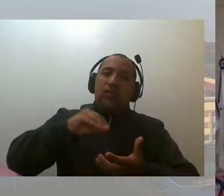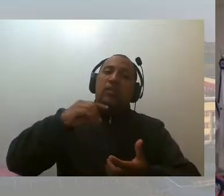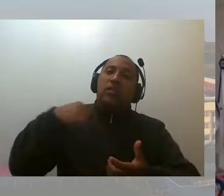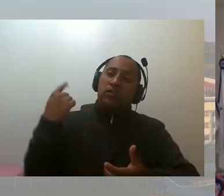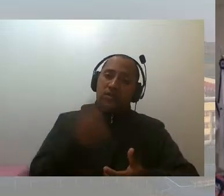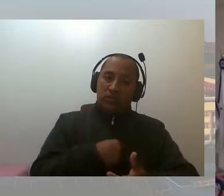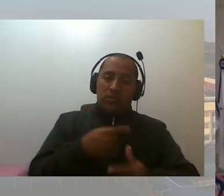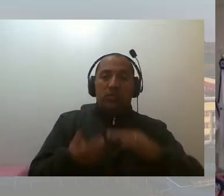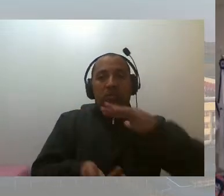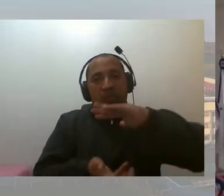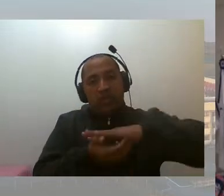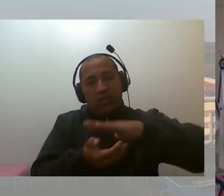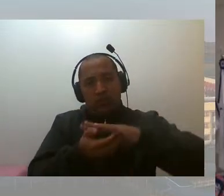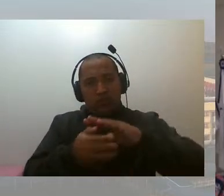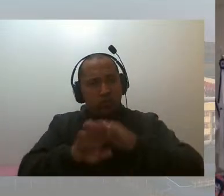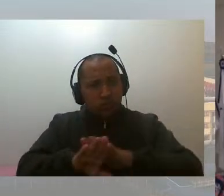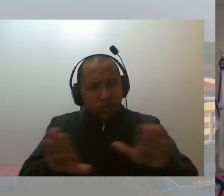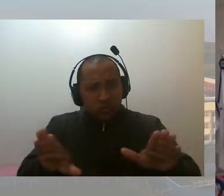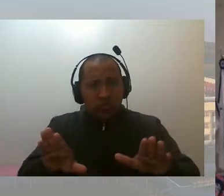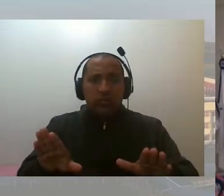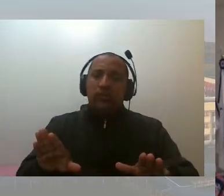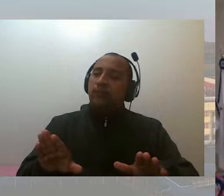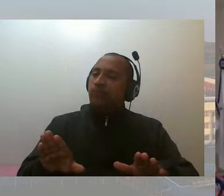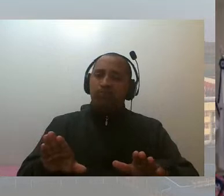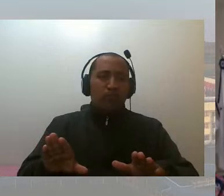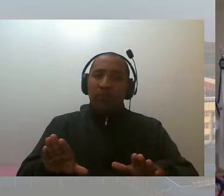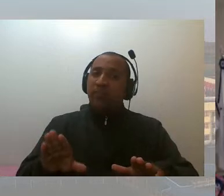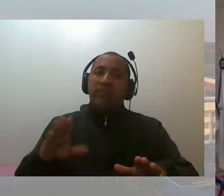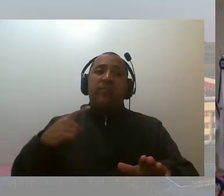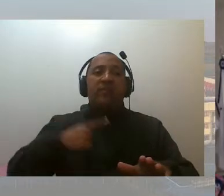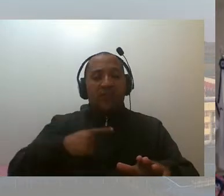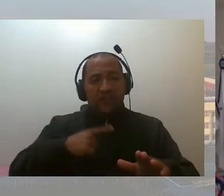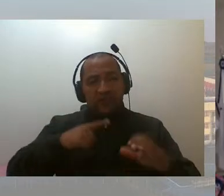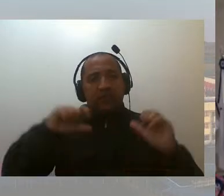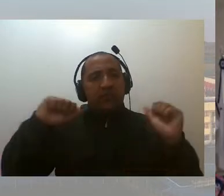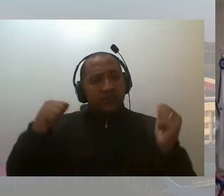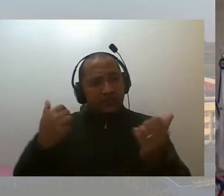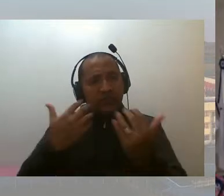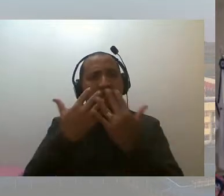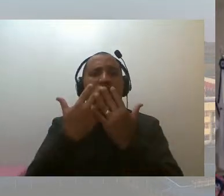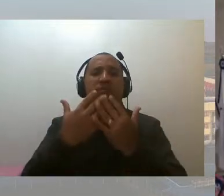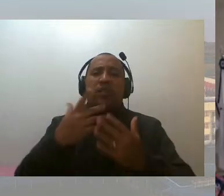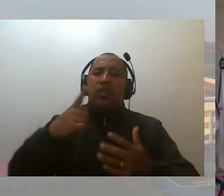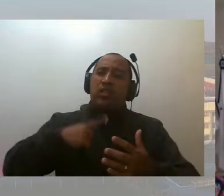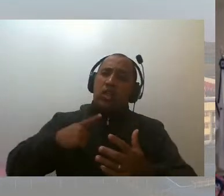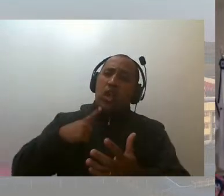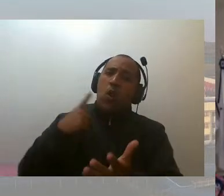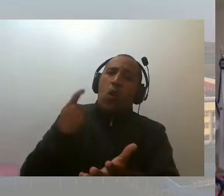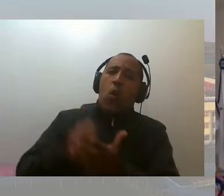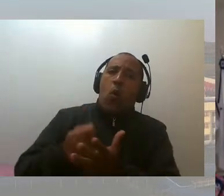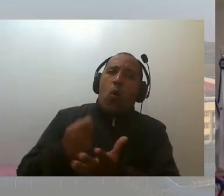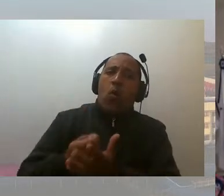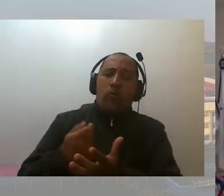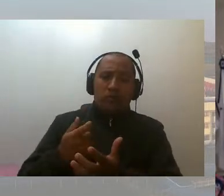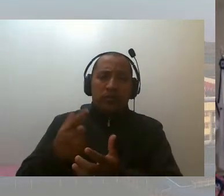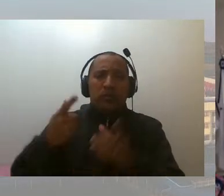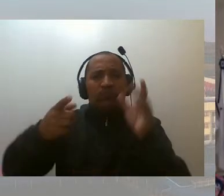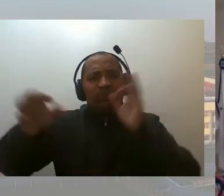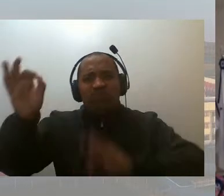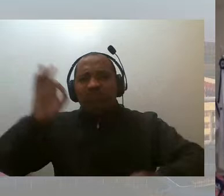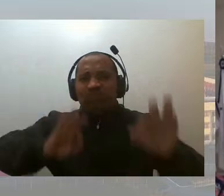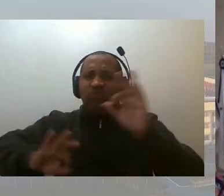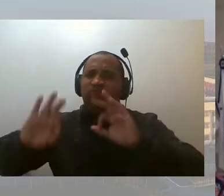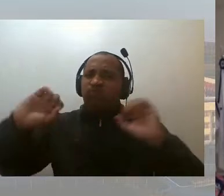só o campus está sediando o evento, exista todas as obrigações de organizar o